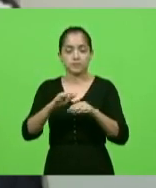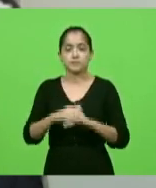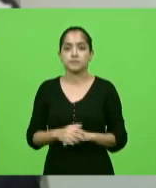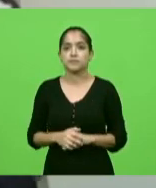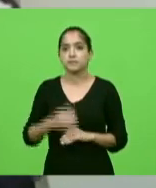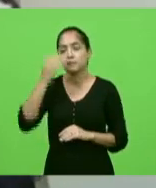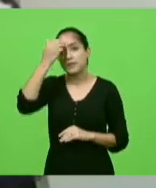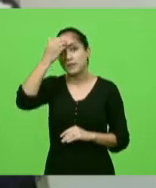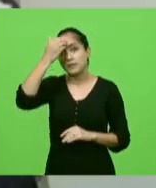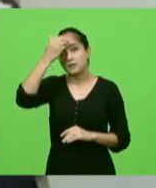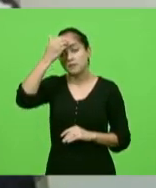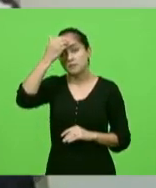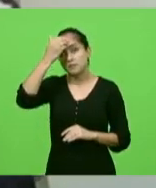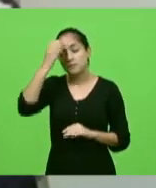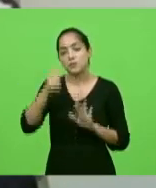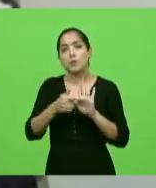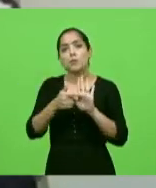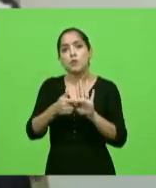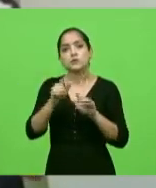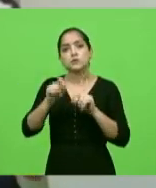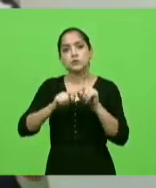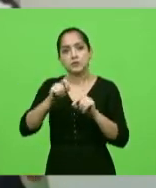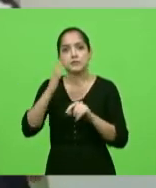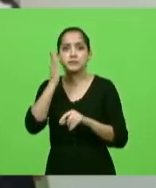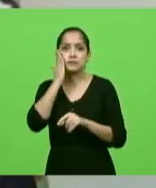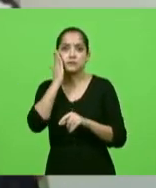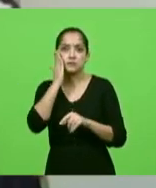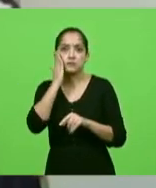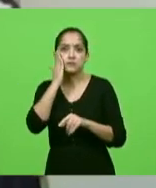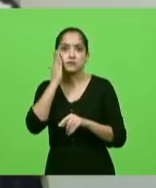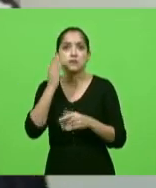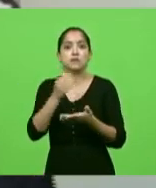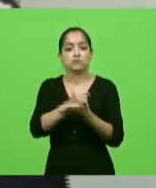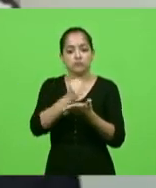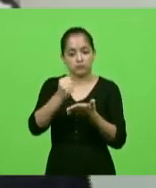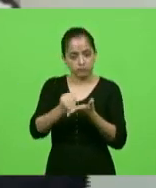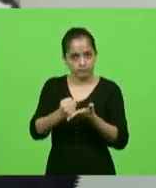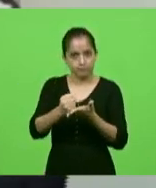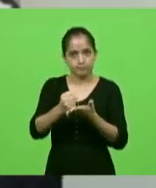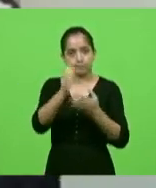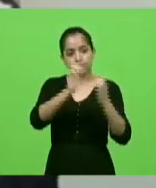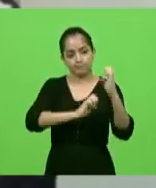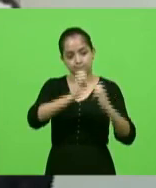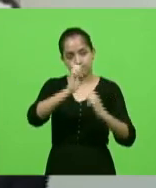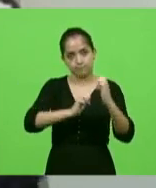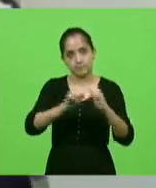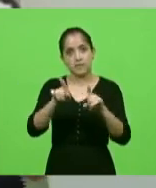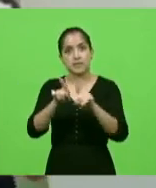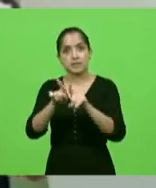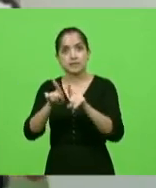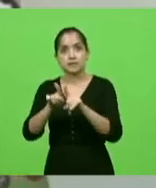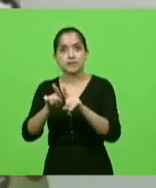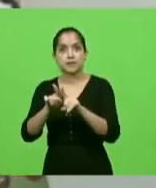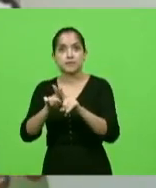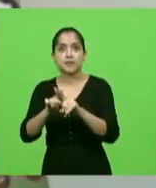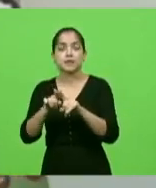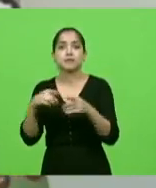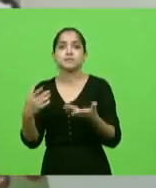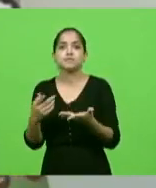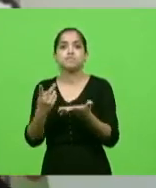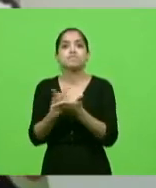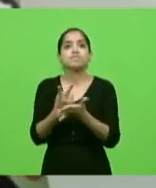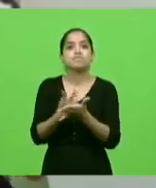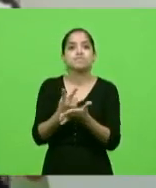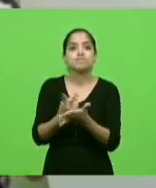covid-19 o que indica que tinha ciência da forma de contratação da empresa e da ilegalidade da